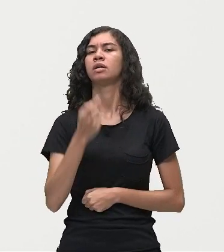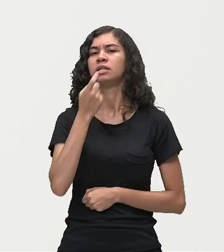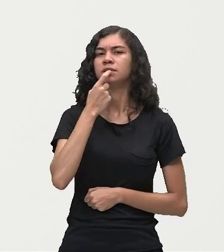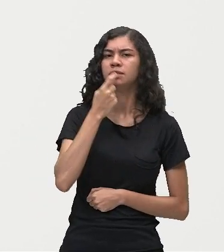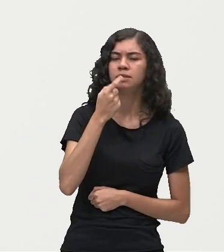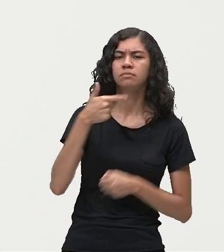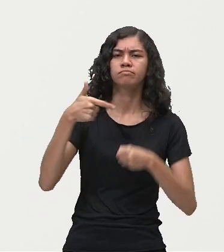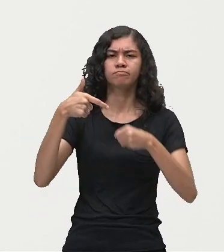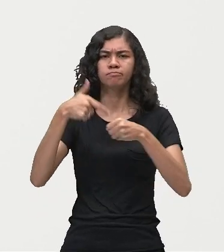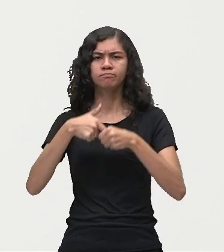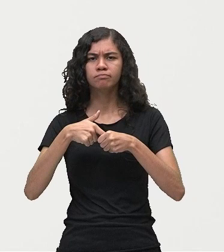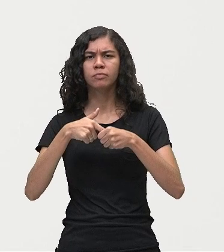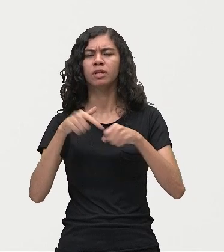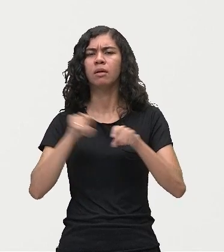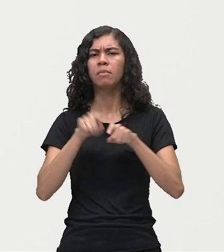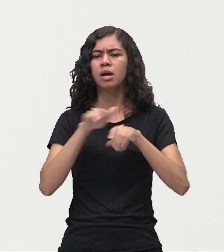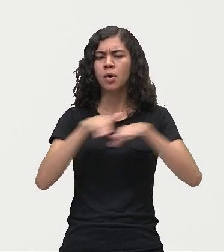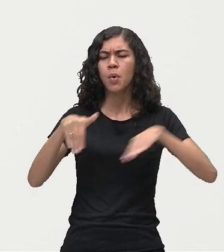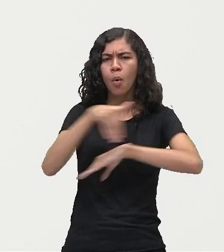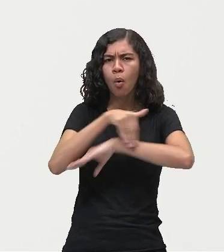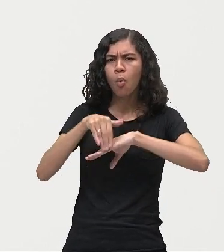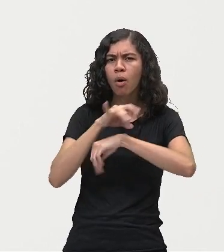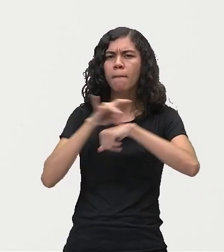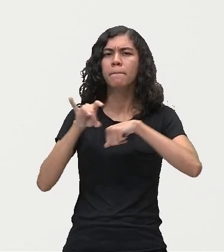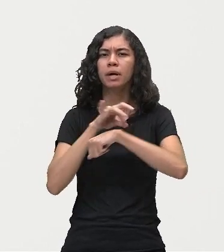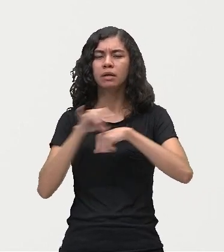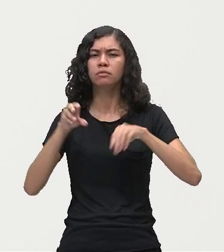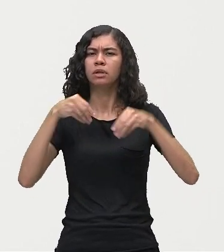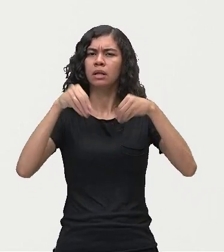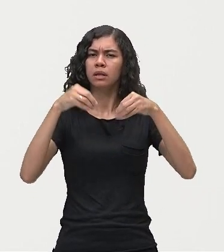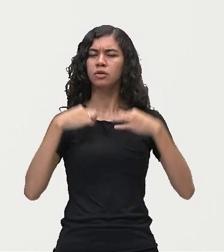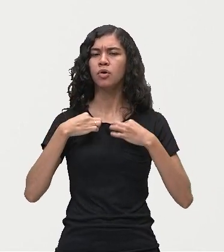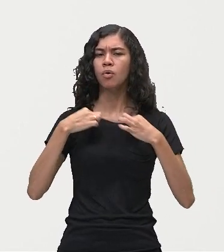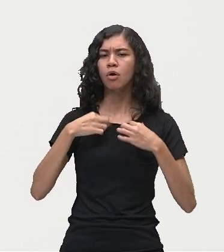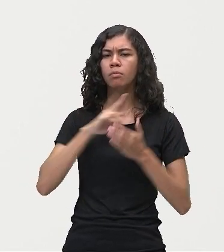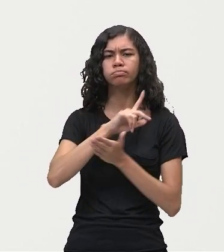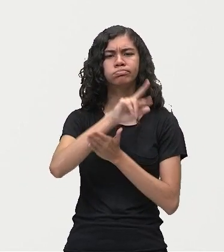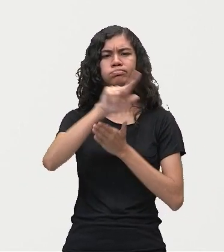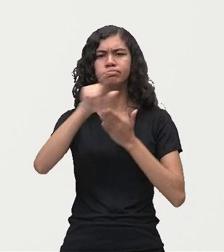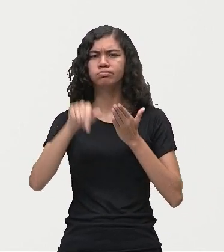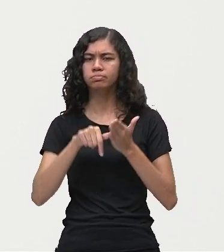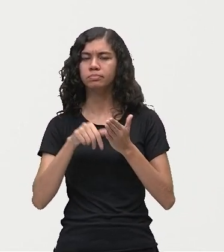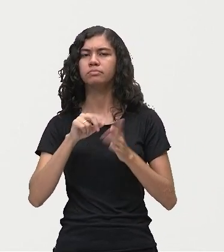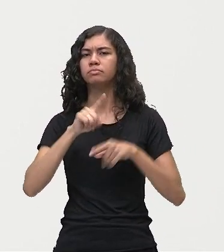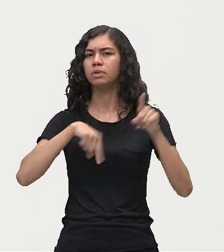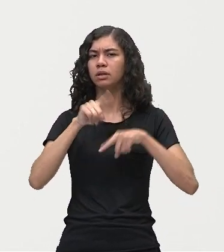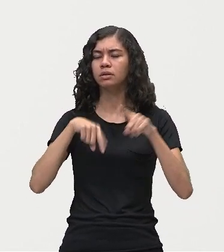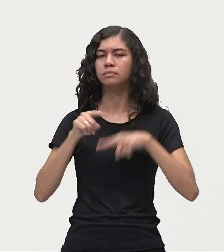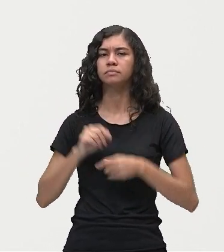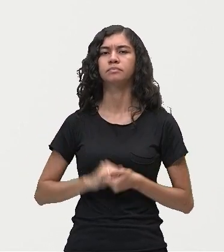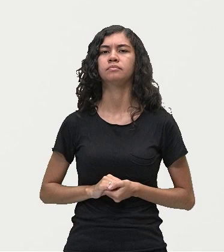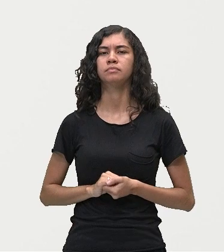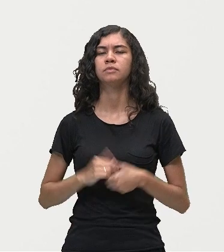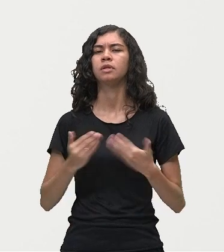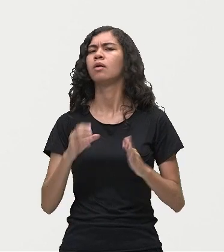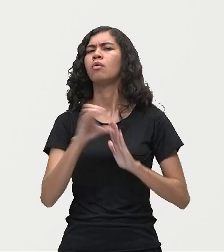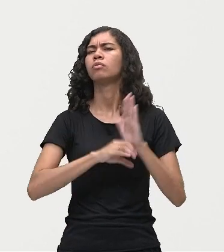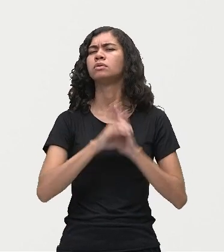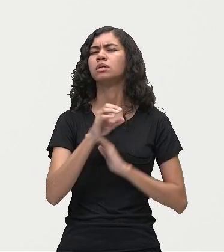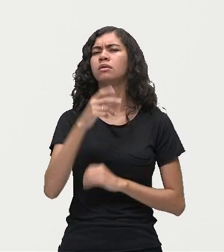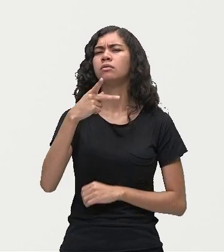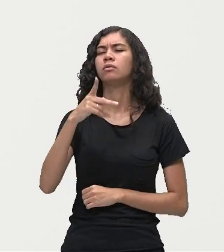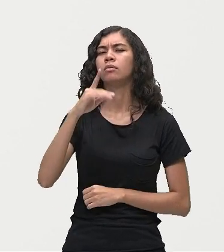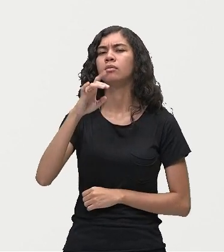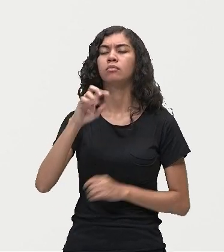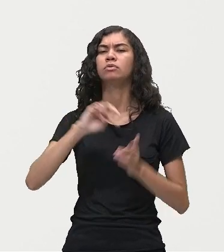diesel, asfalto, tecidos, goma, tá? Uma infinidade de produtos. Então, o que são petrolatos?